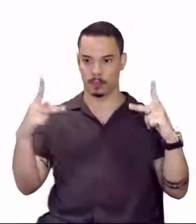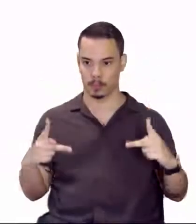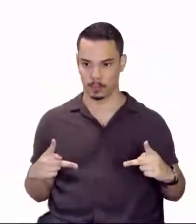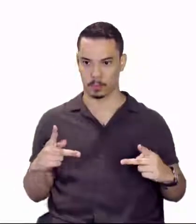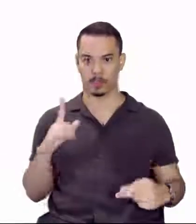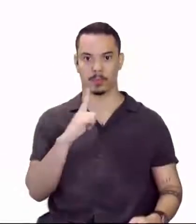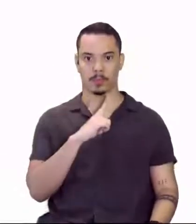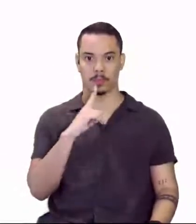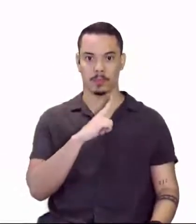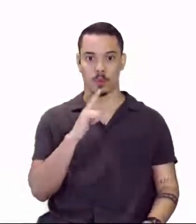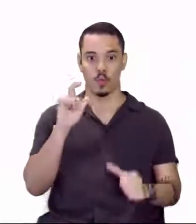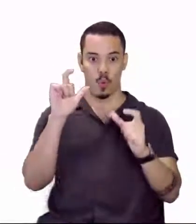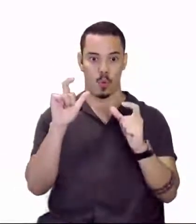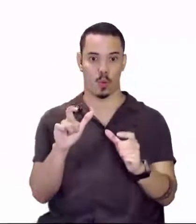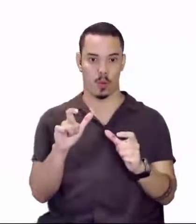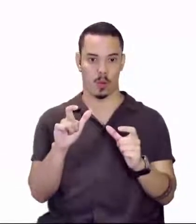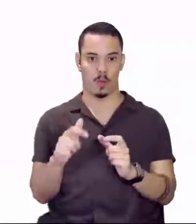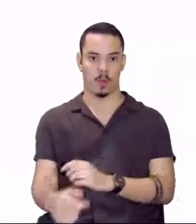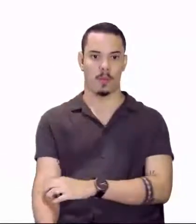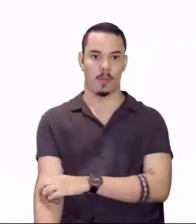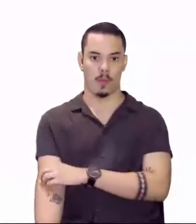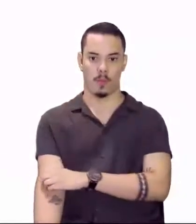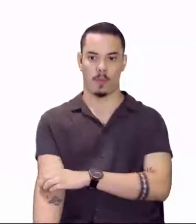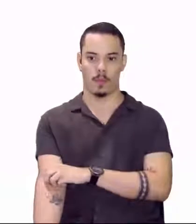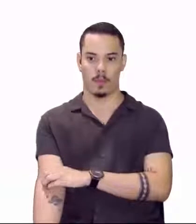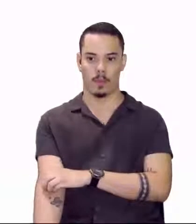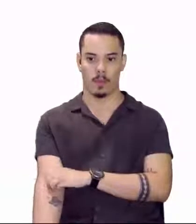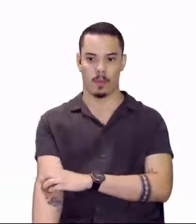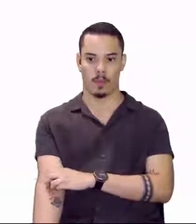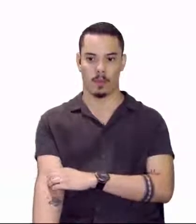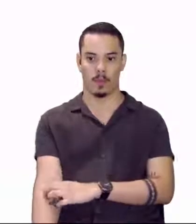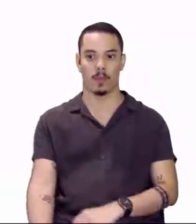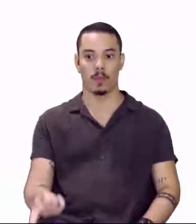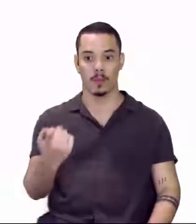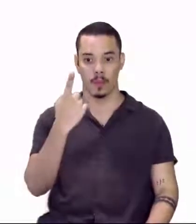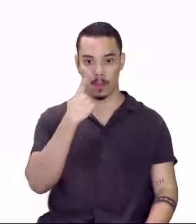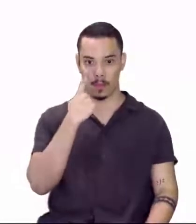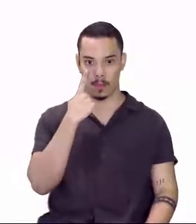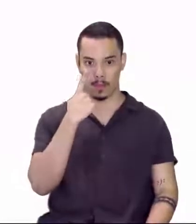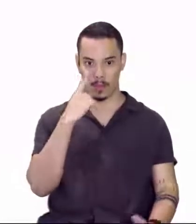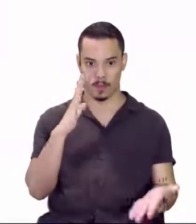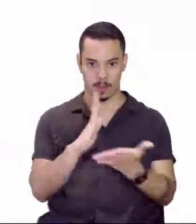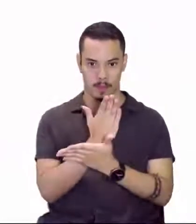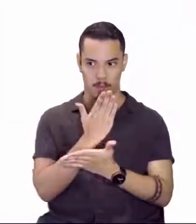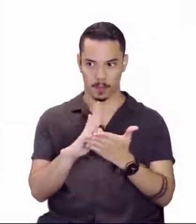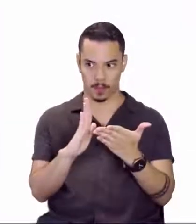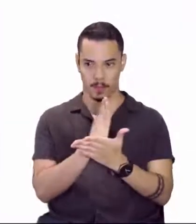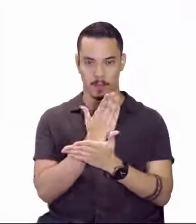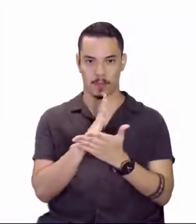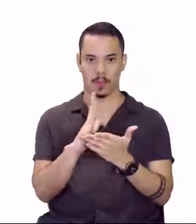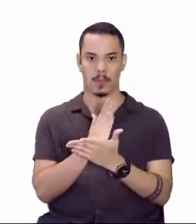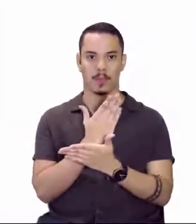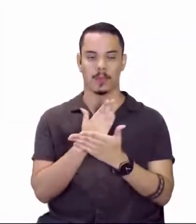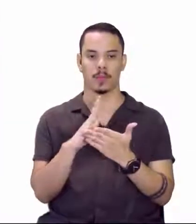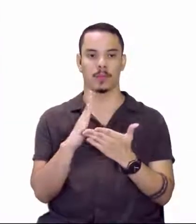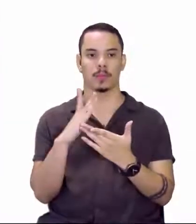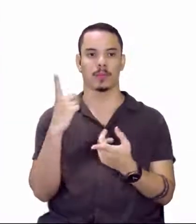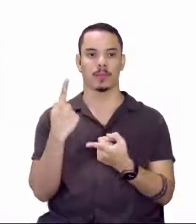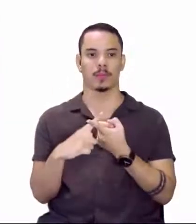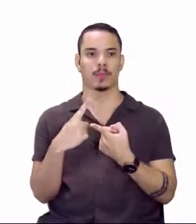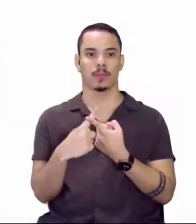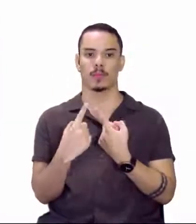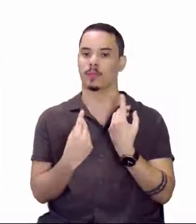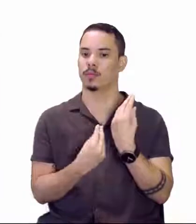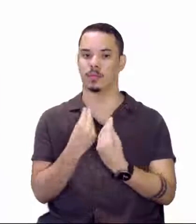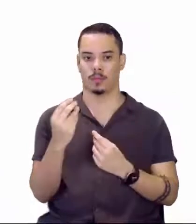está localizado no 5º período. Vamos ver alguns? E assim, observem para esse